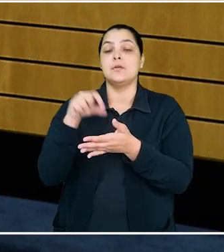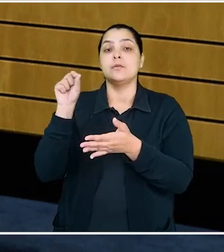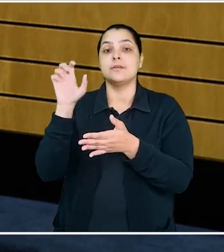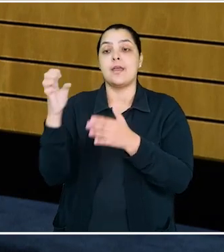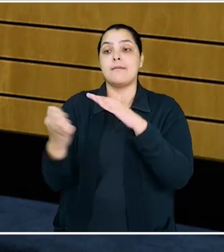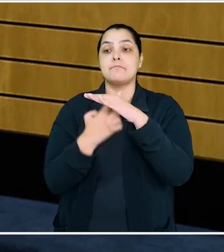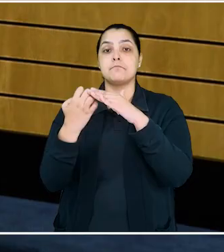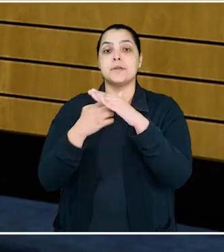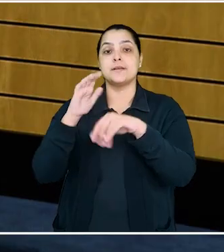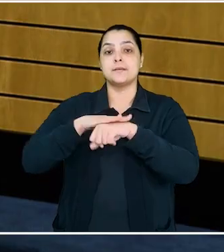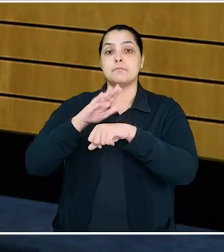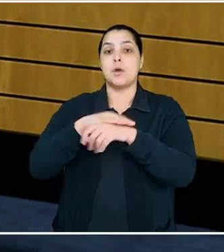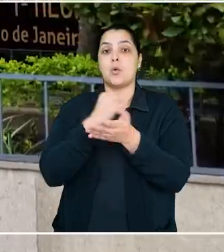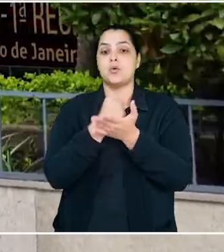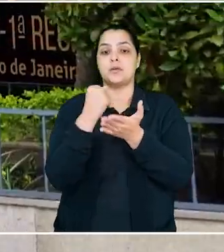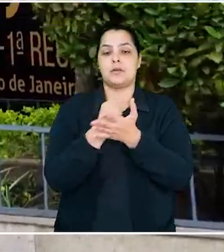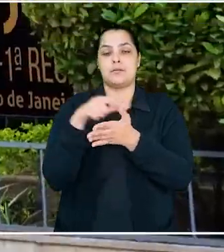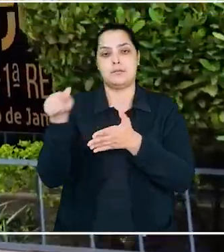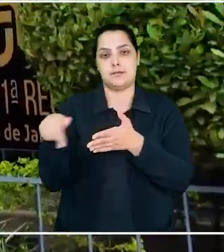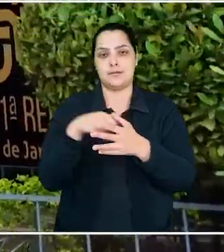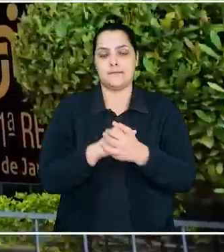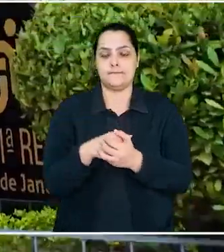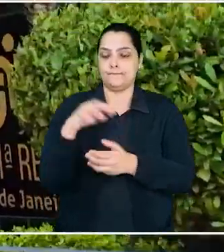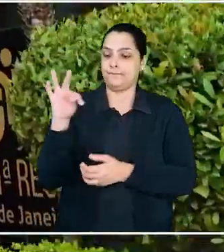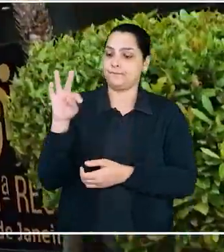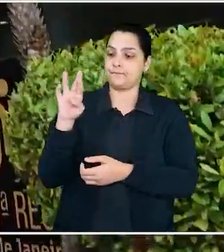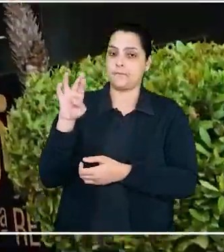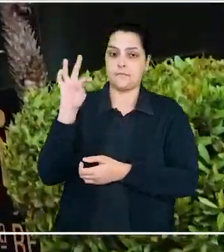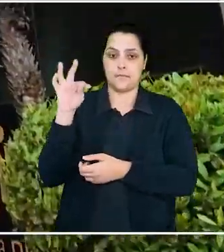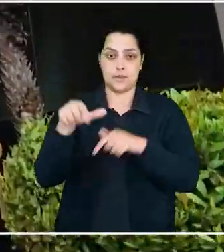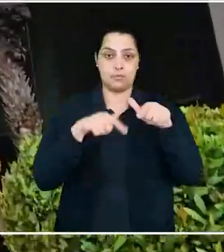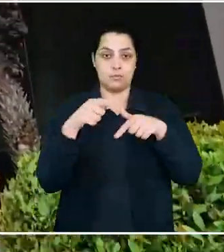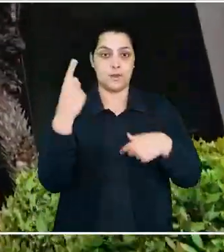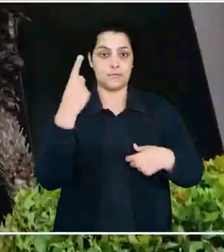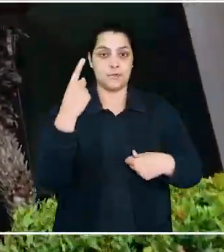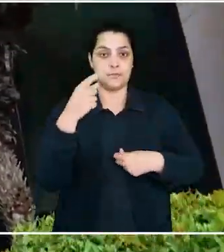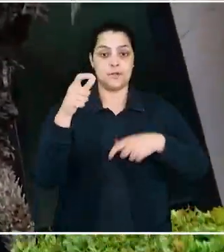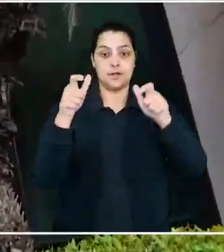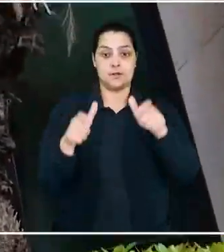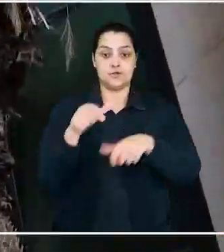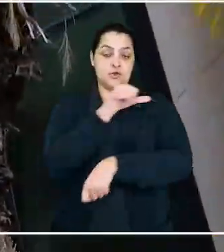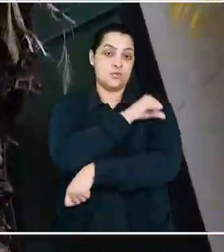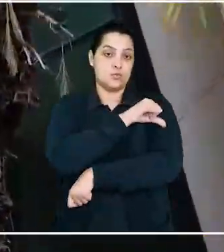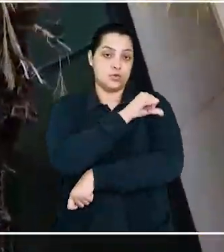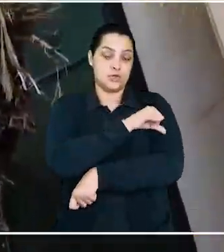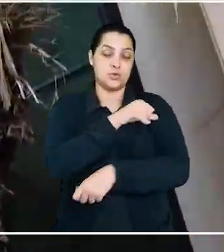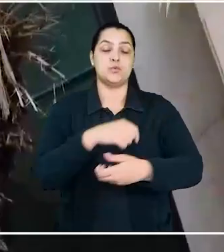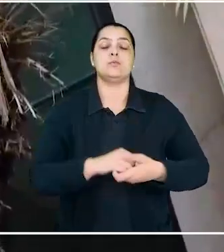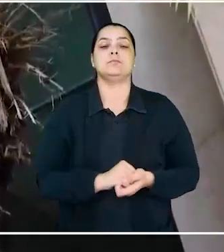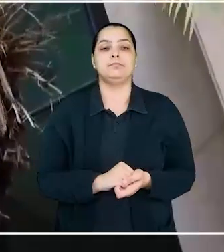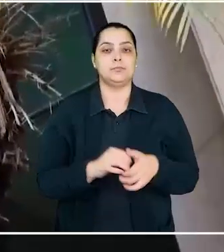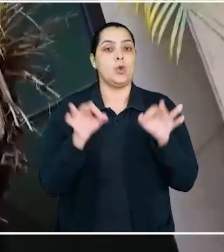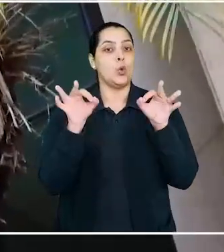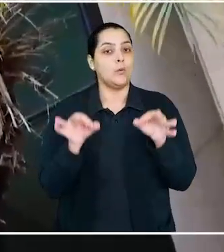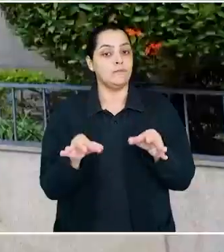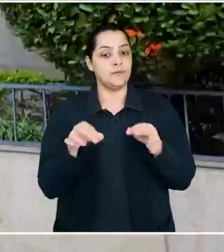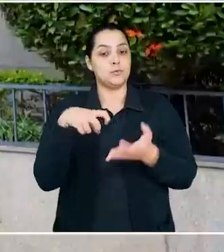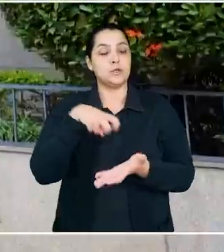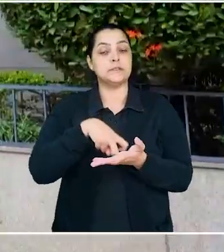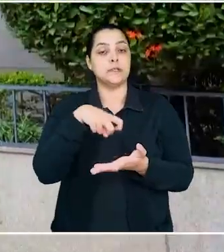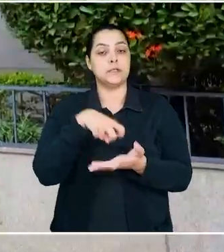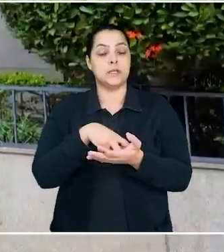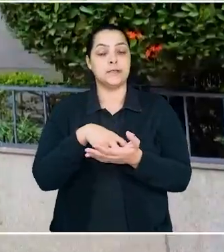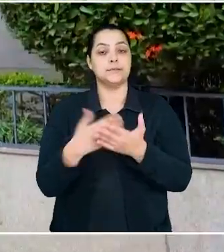seria devida pela empresa aérea. O Tribunal Regional do Trabalho da Primeira Região, no Rio de Janeiro, confirmou a sentença